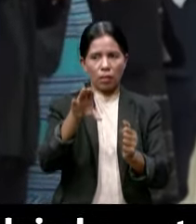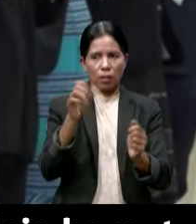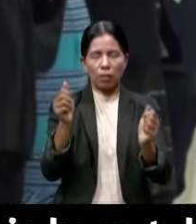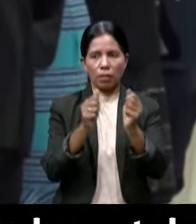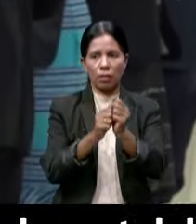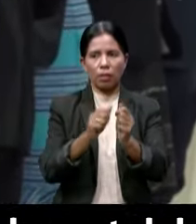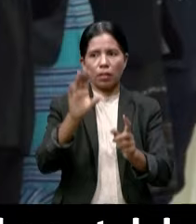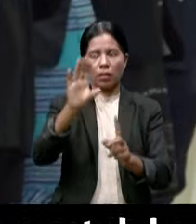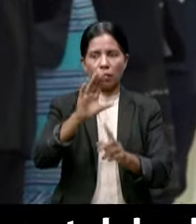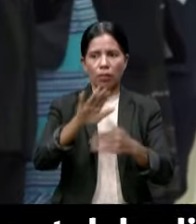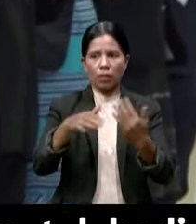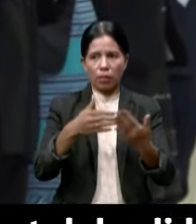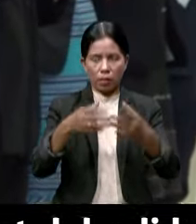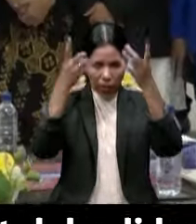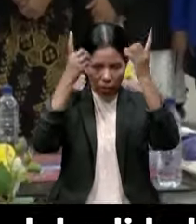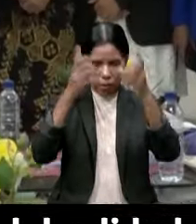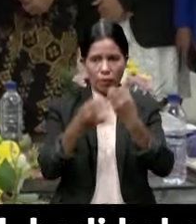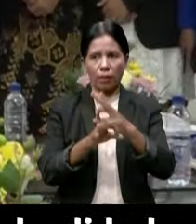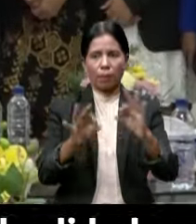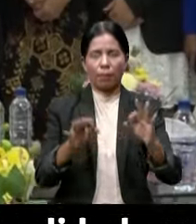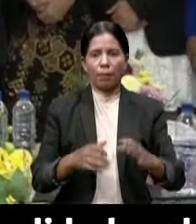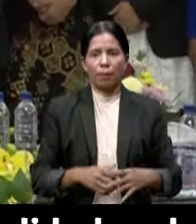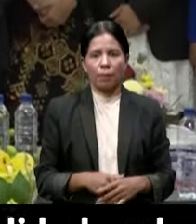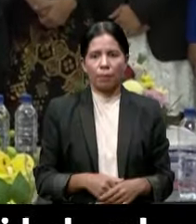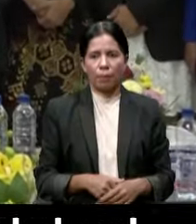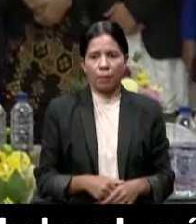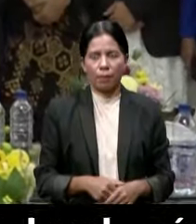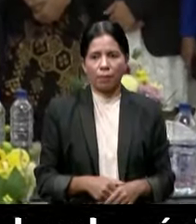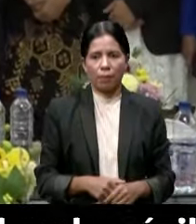cargo chefe Asira NB termina o mandato. João Carlos Santina de Jesus, GMN.